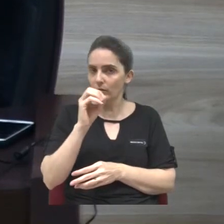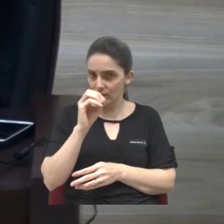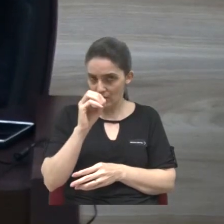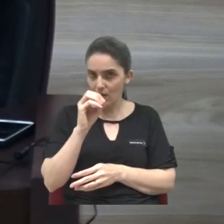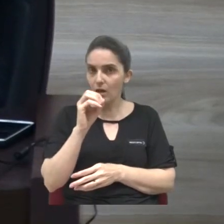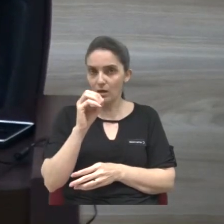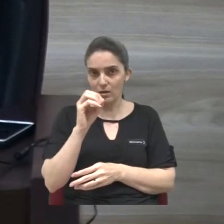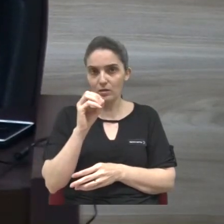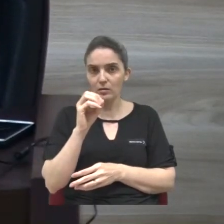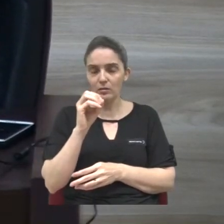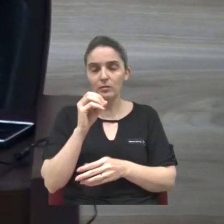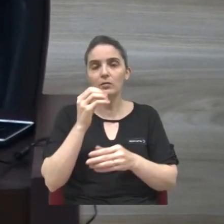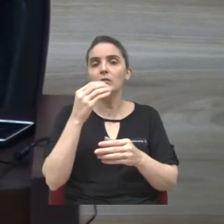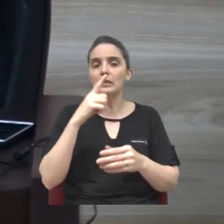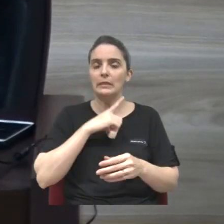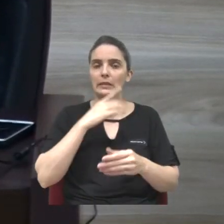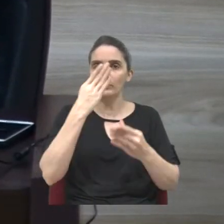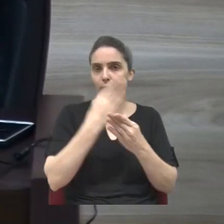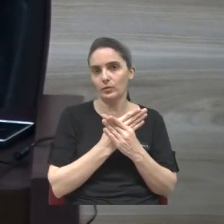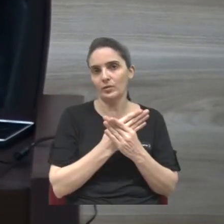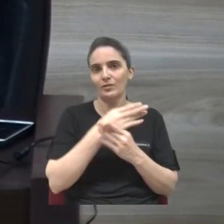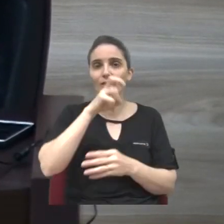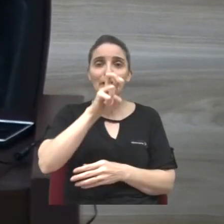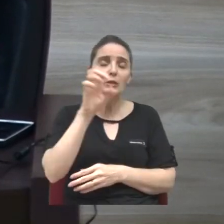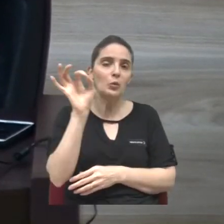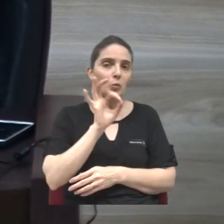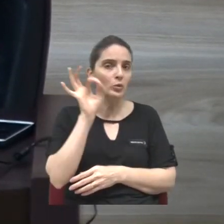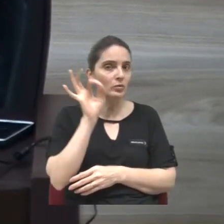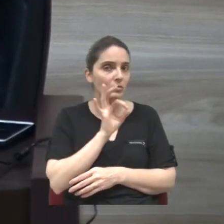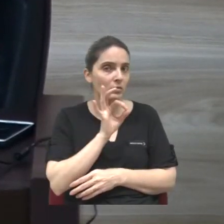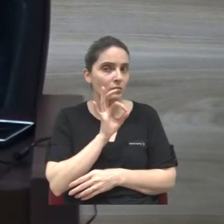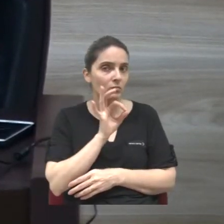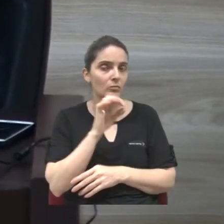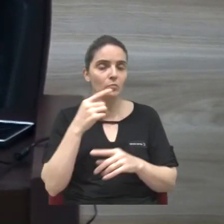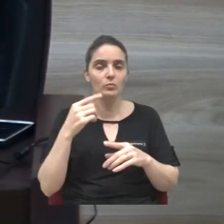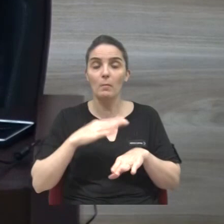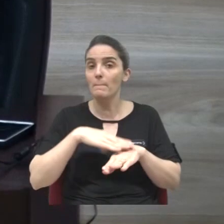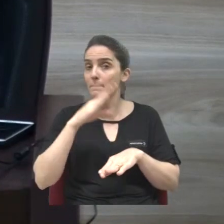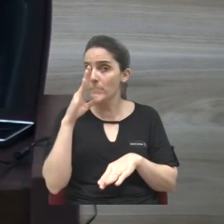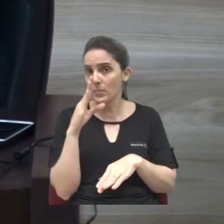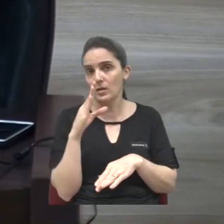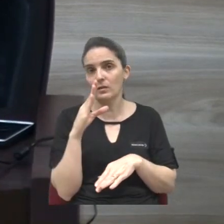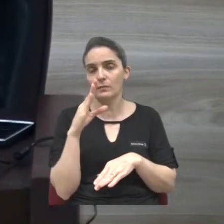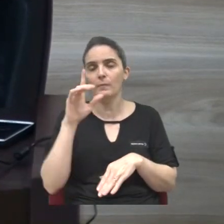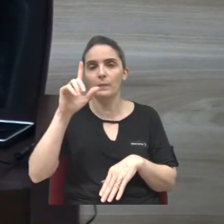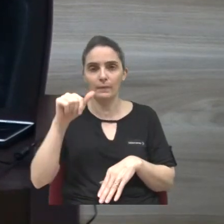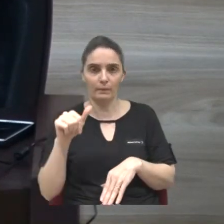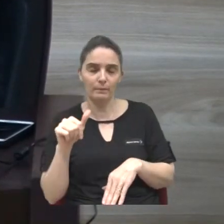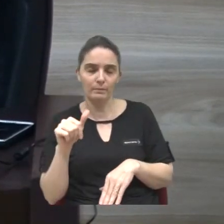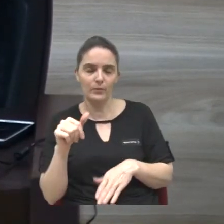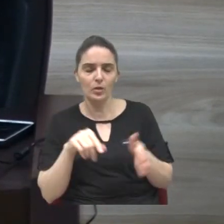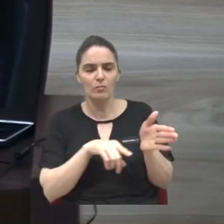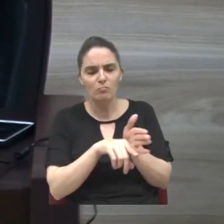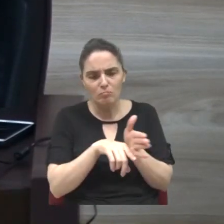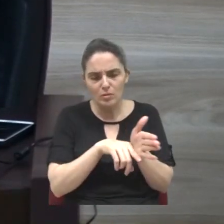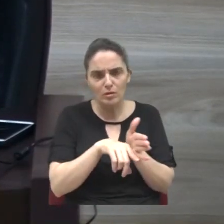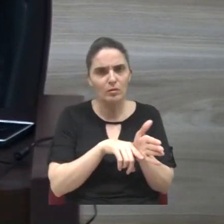administrativo, 5% dos casos, sendo que os demais, após passadas as informações, ou